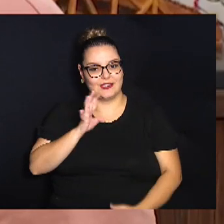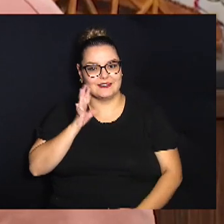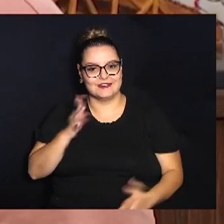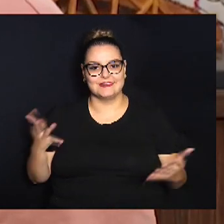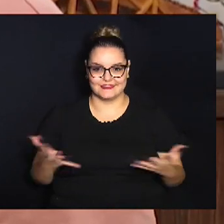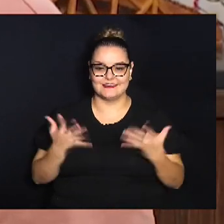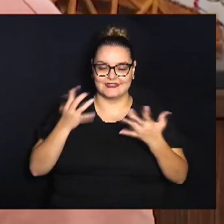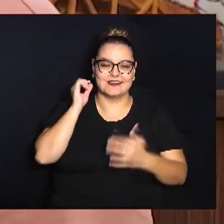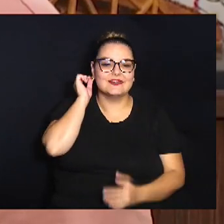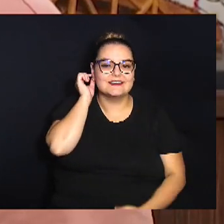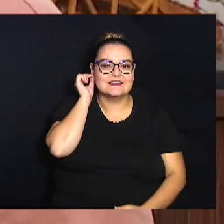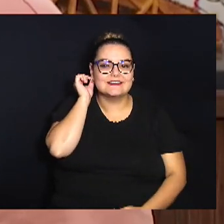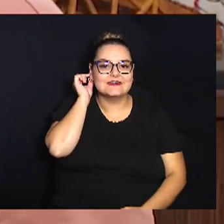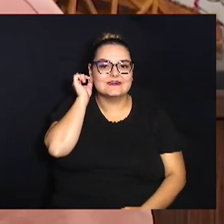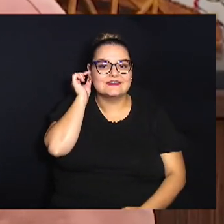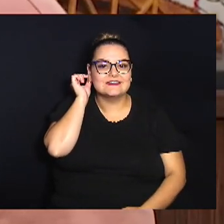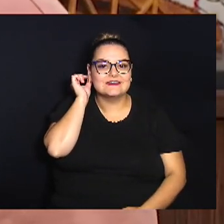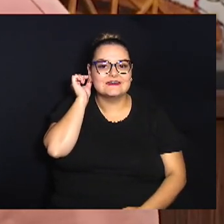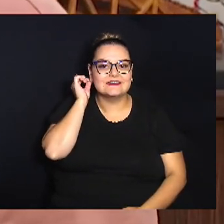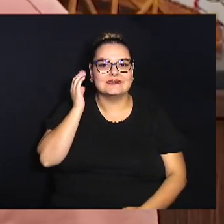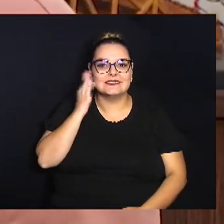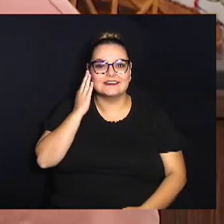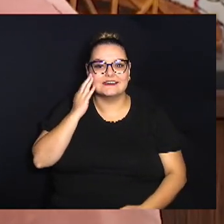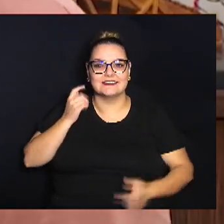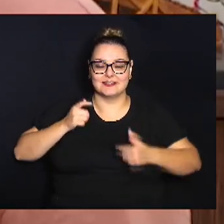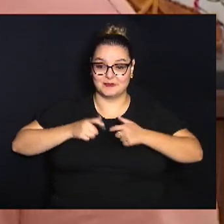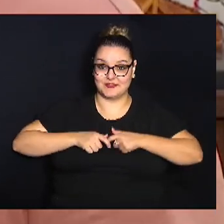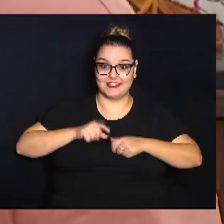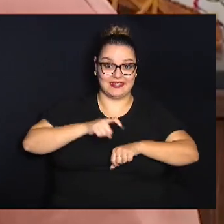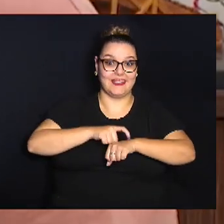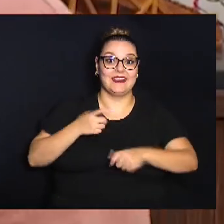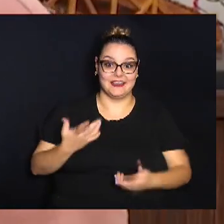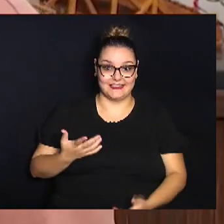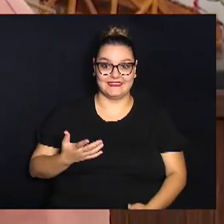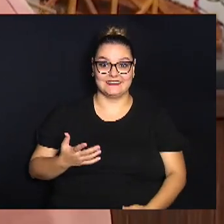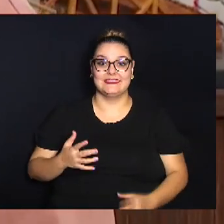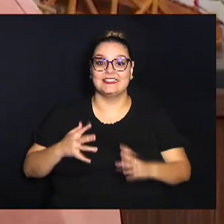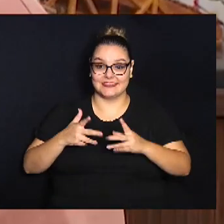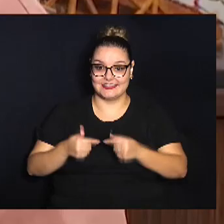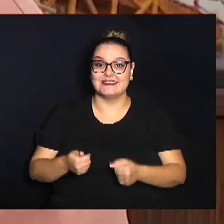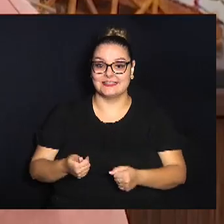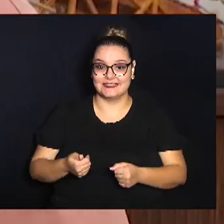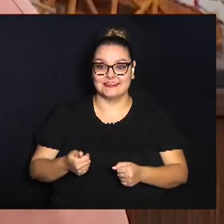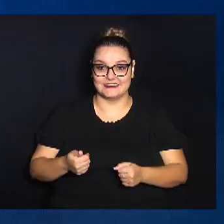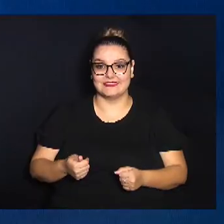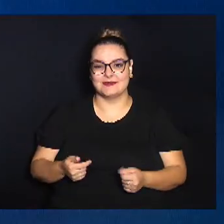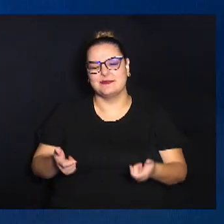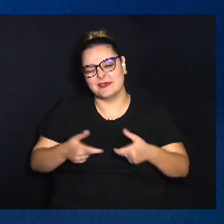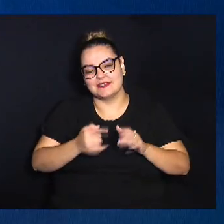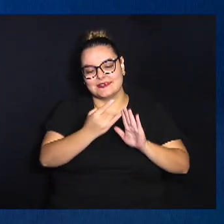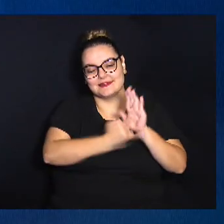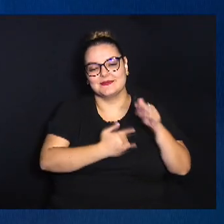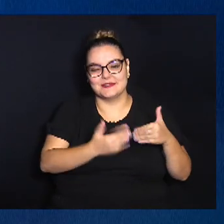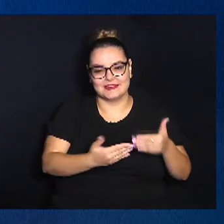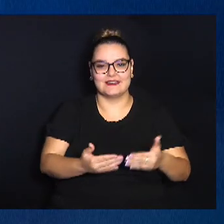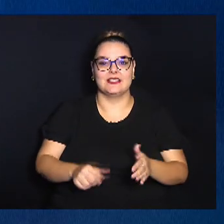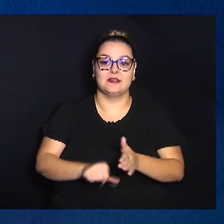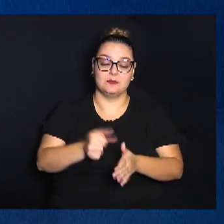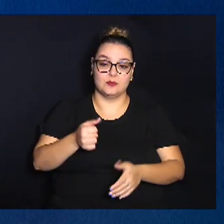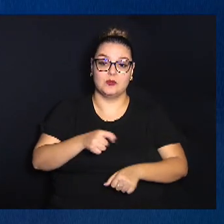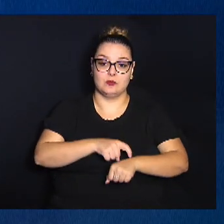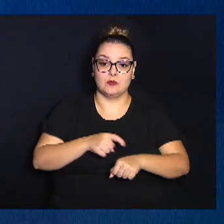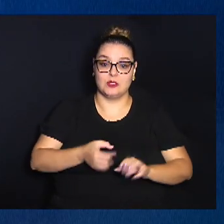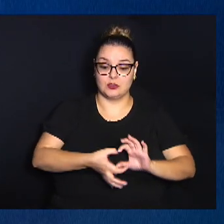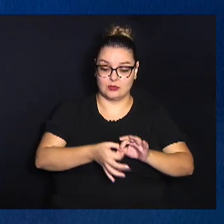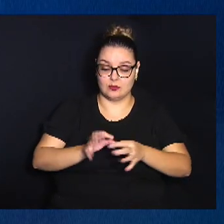animada. O pessoal fica sabendo quem ganhou a medalha na hora, então ela é tudo menos uma cerimônia burocrática. A primeira fase da Olimpíada